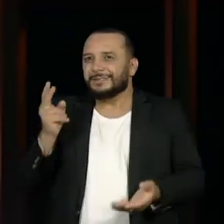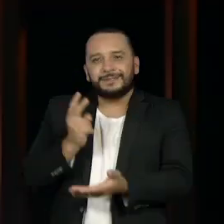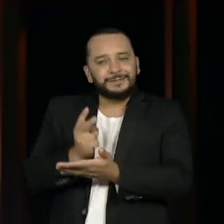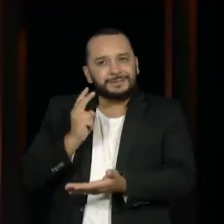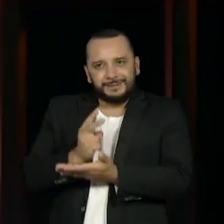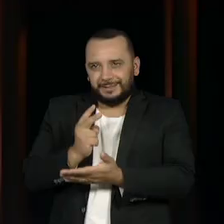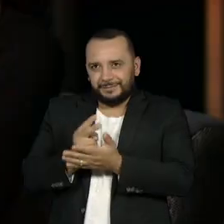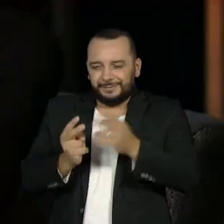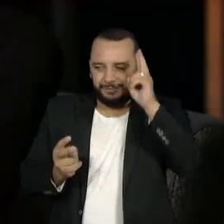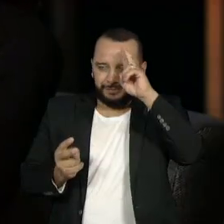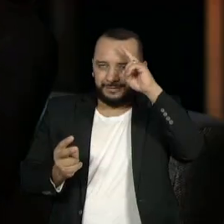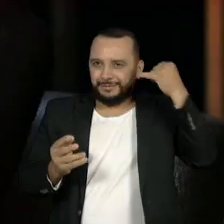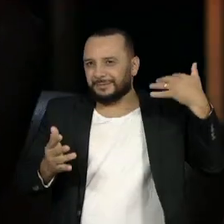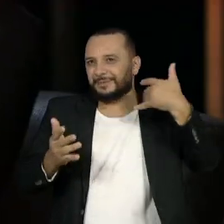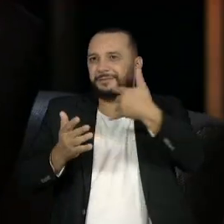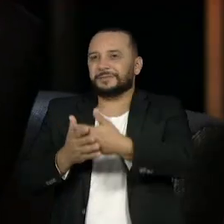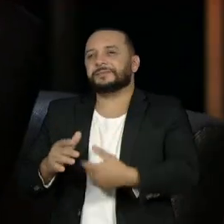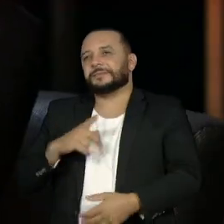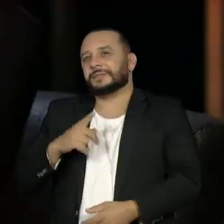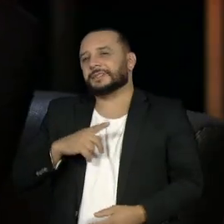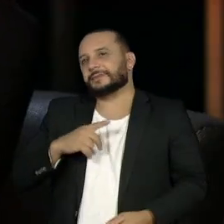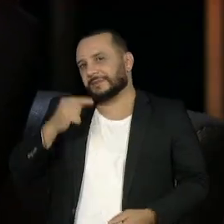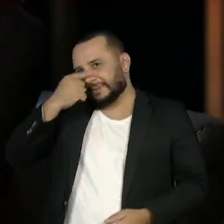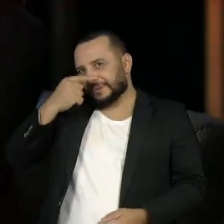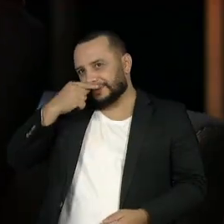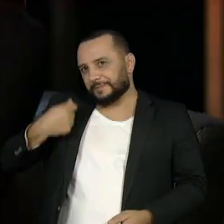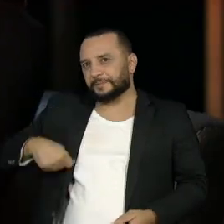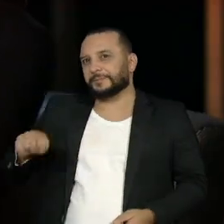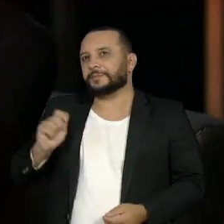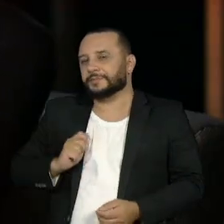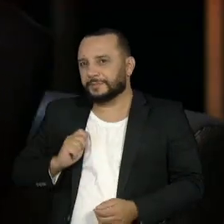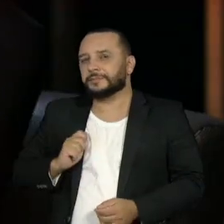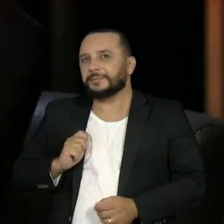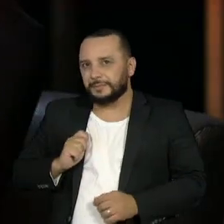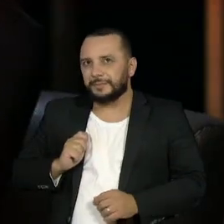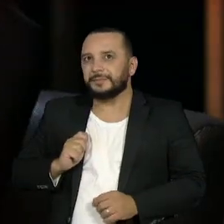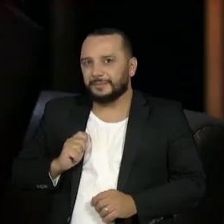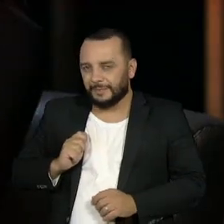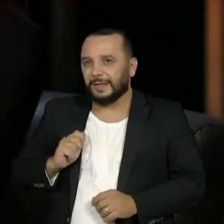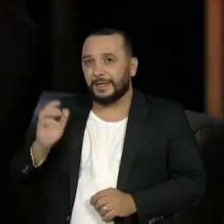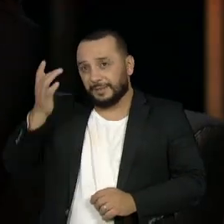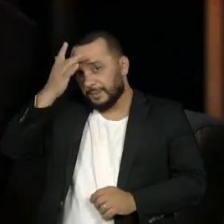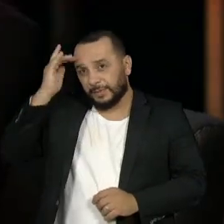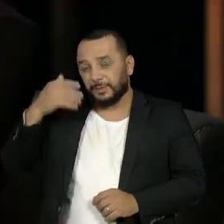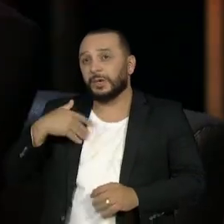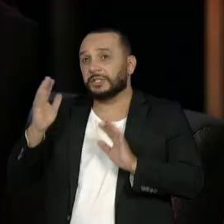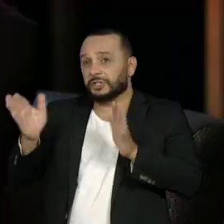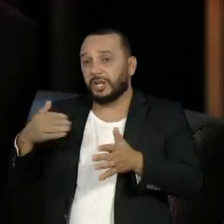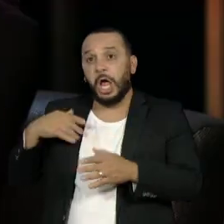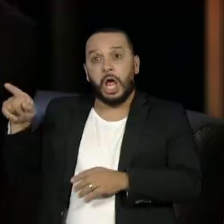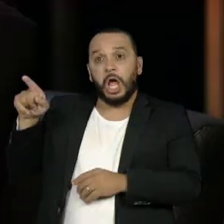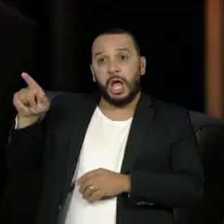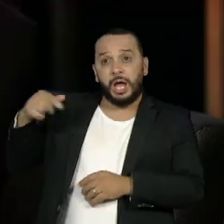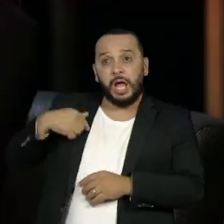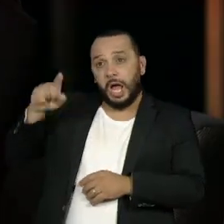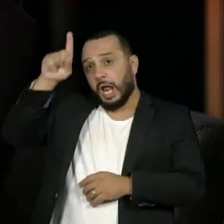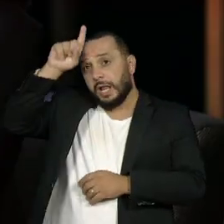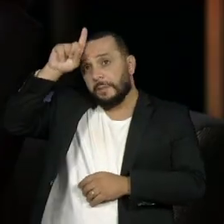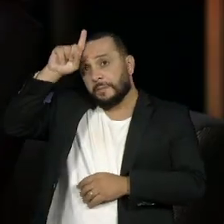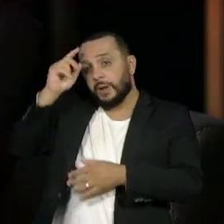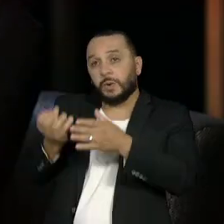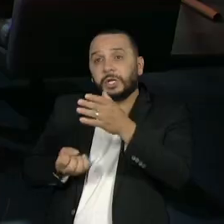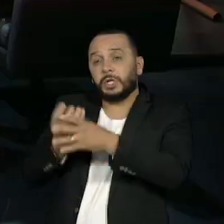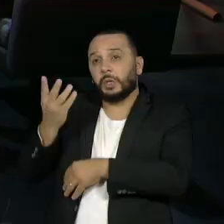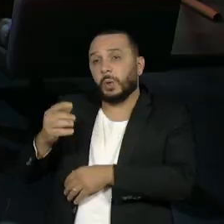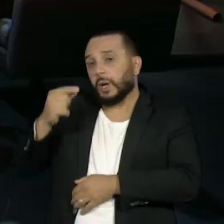no caso da gripe espanhola a os aliados devolveram a ideia de que eram os alemães que estavam criando